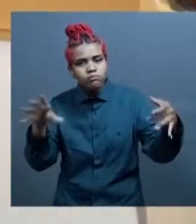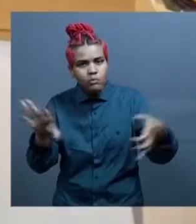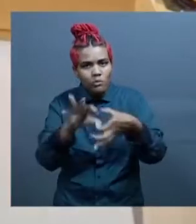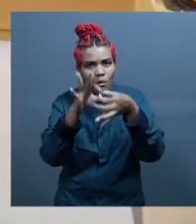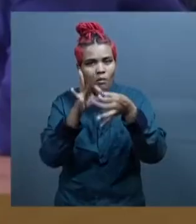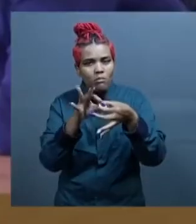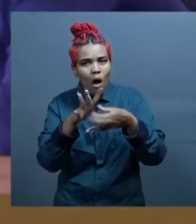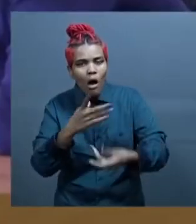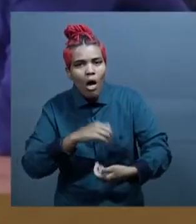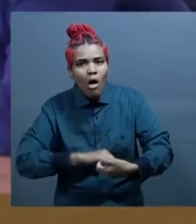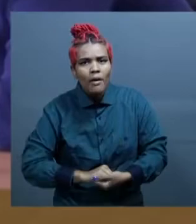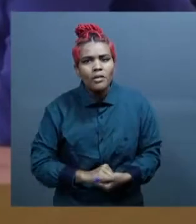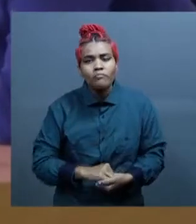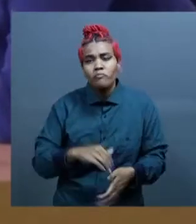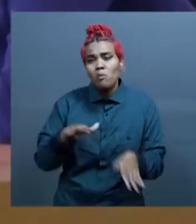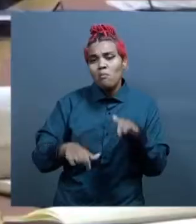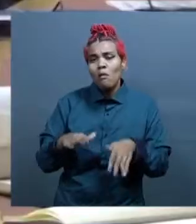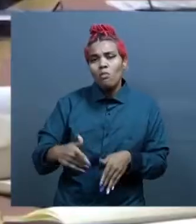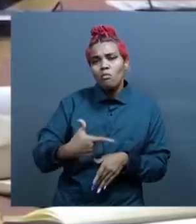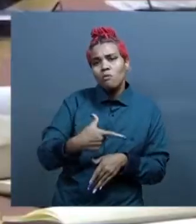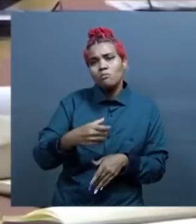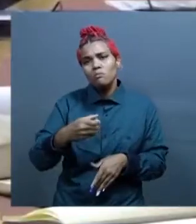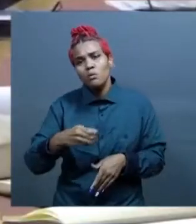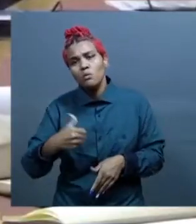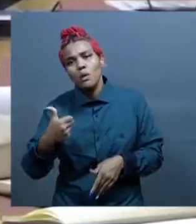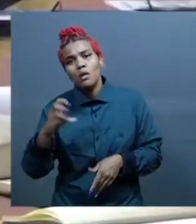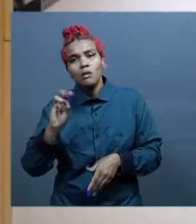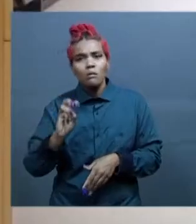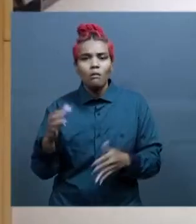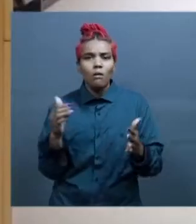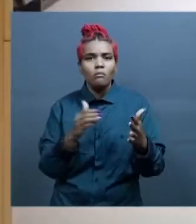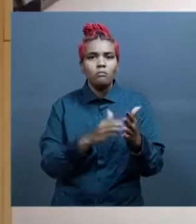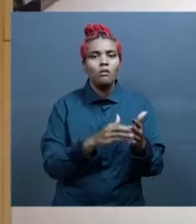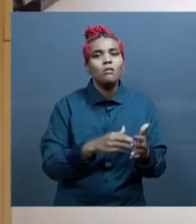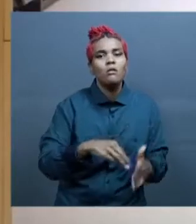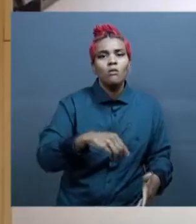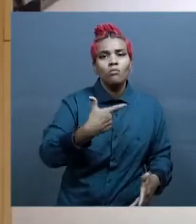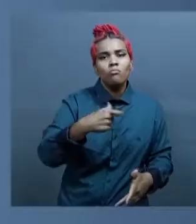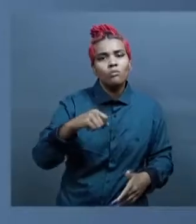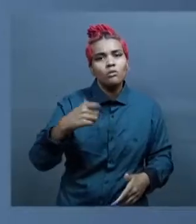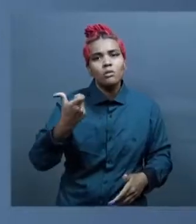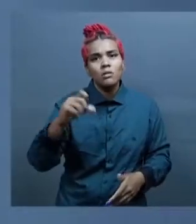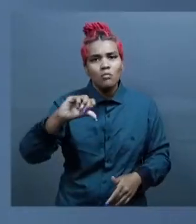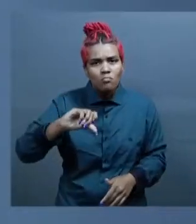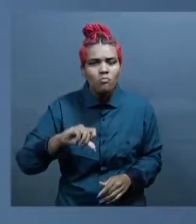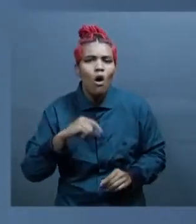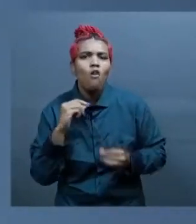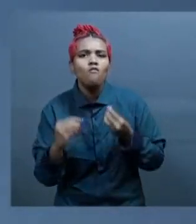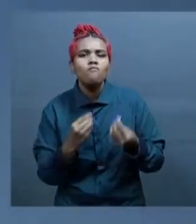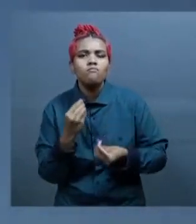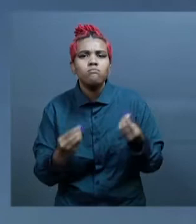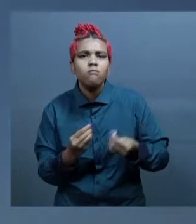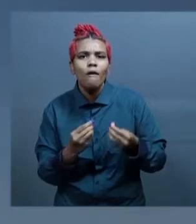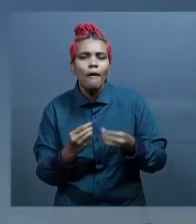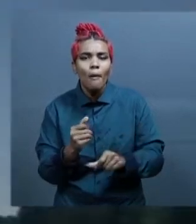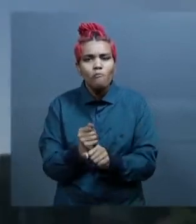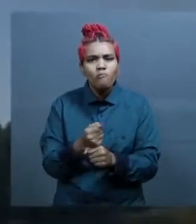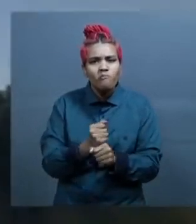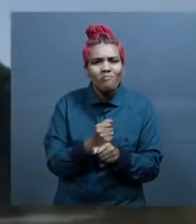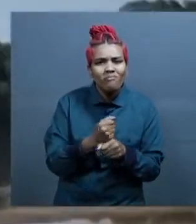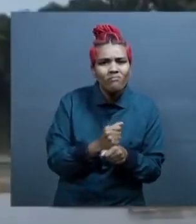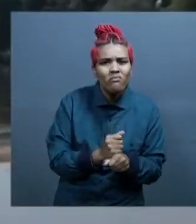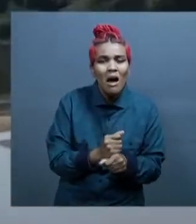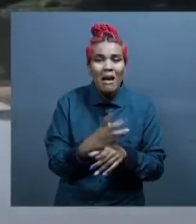que entre 2015 e 2019 foram os anos mais quentes registrados a concentração do dióxido de carbono